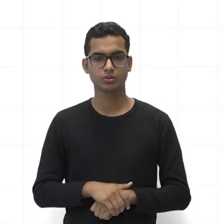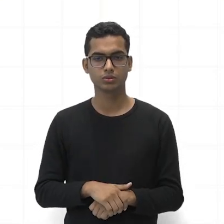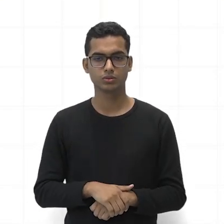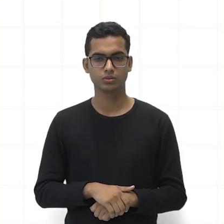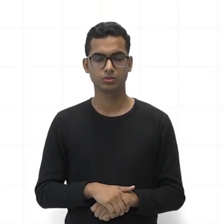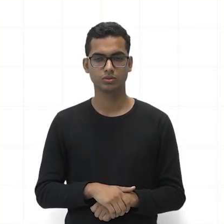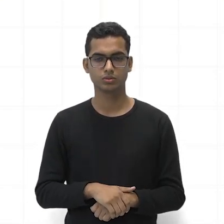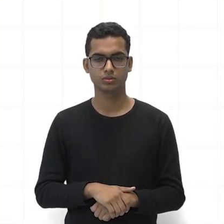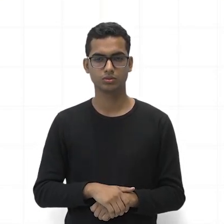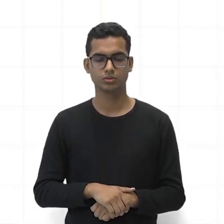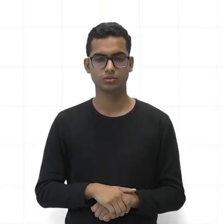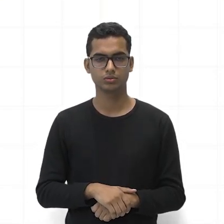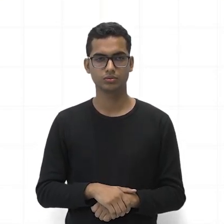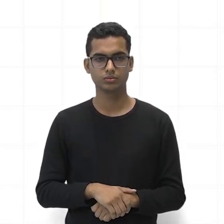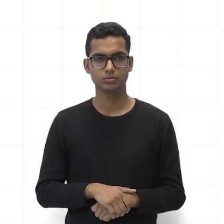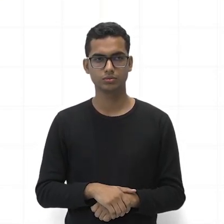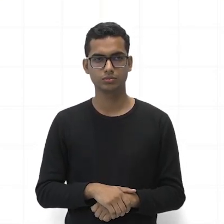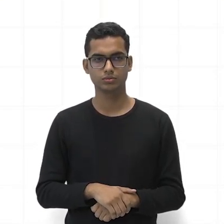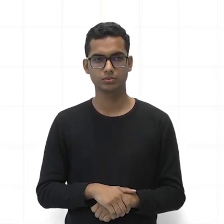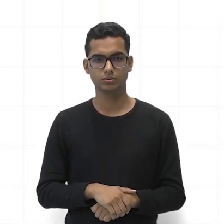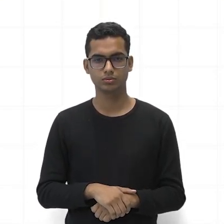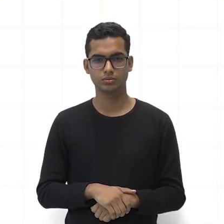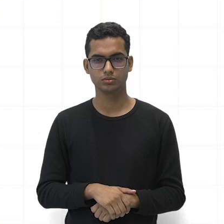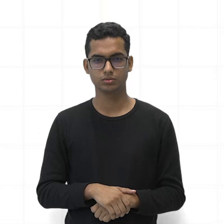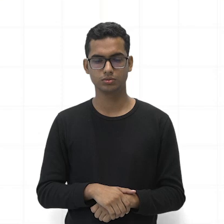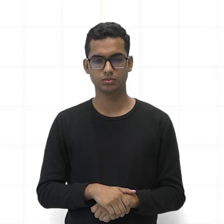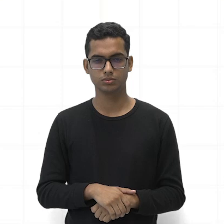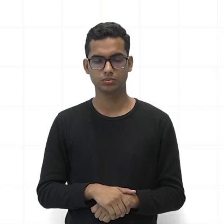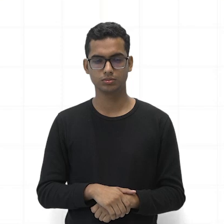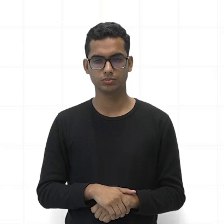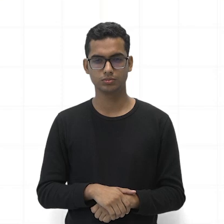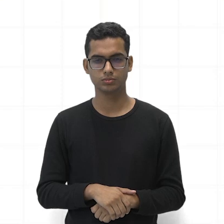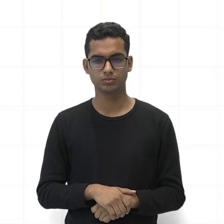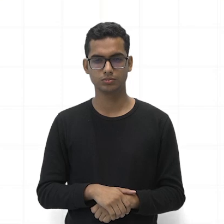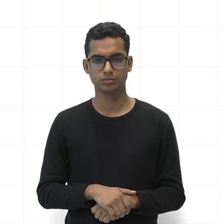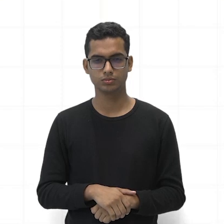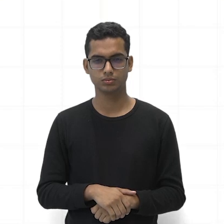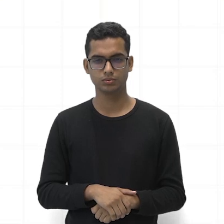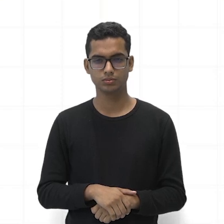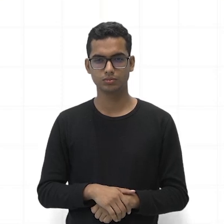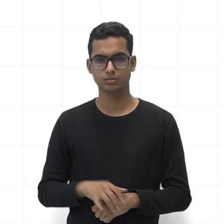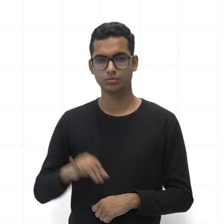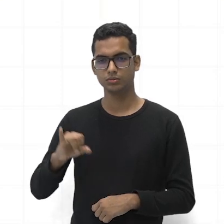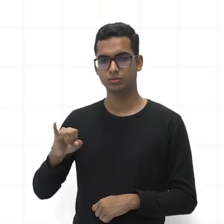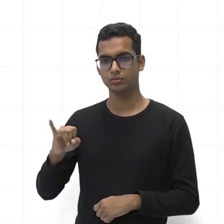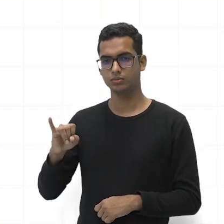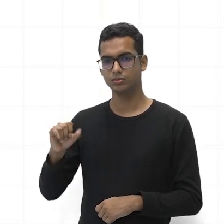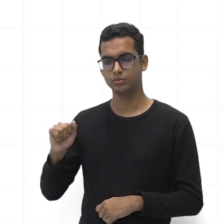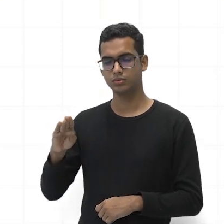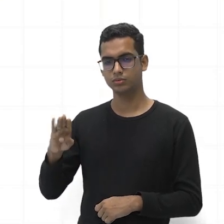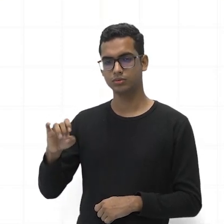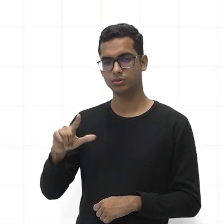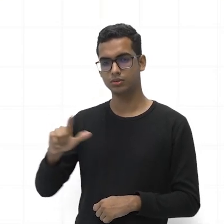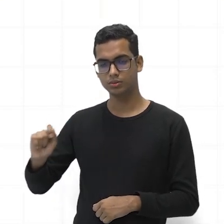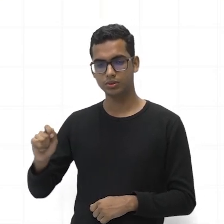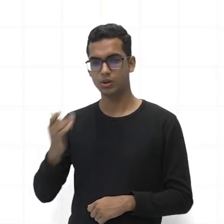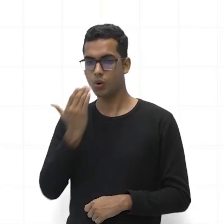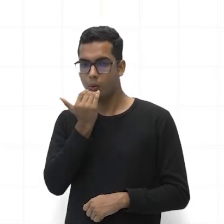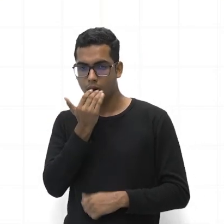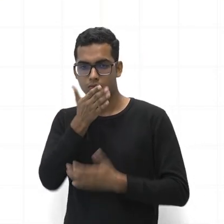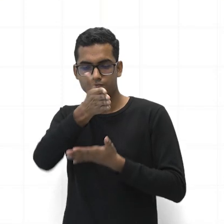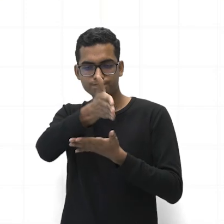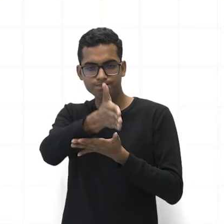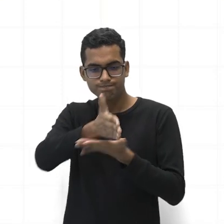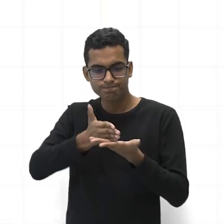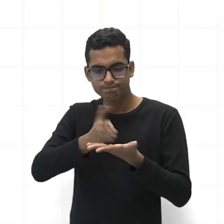Opa! Vamos voltar aqui para o nosso marcador, sinalizador. Isabela comeu uma parte, tá bom? E Pedro comeu uma